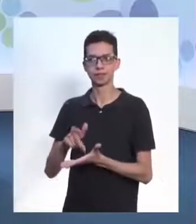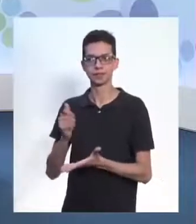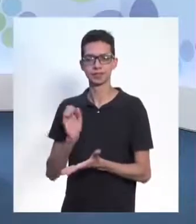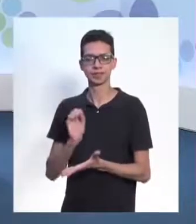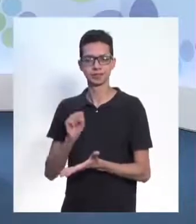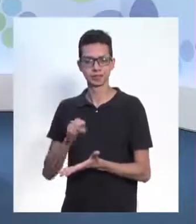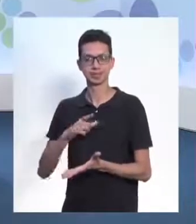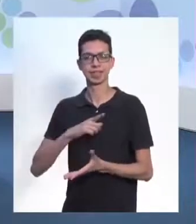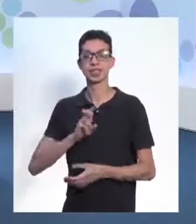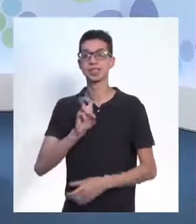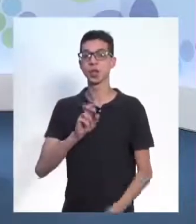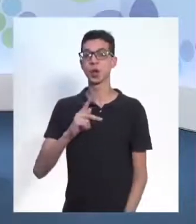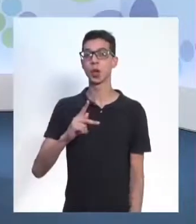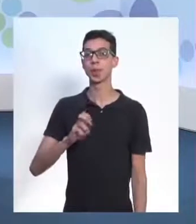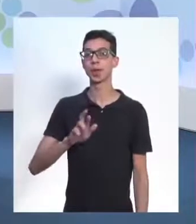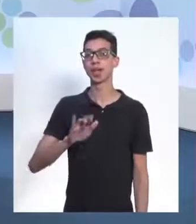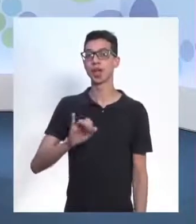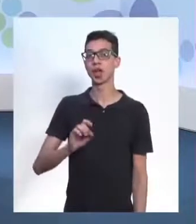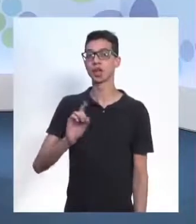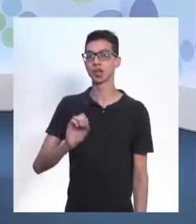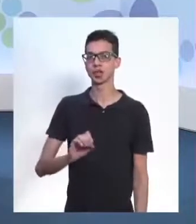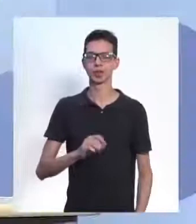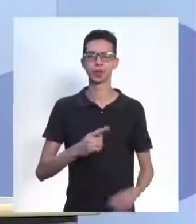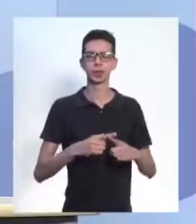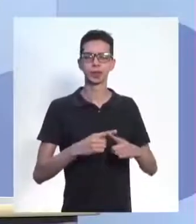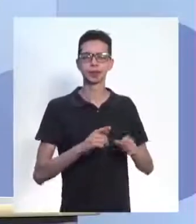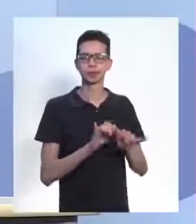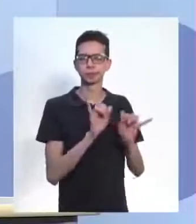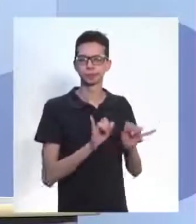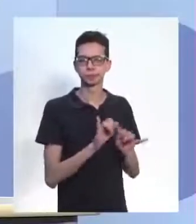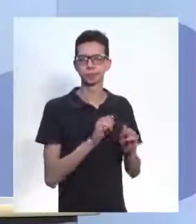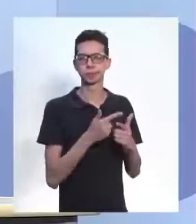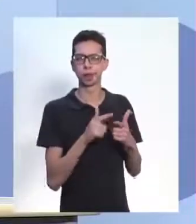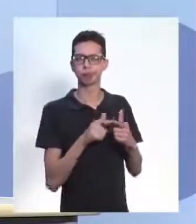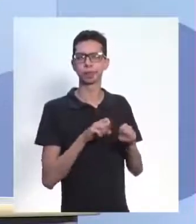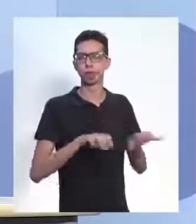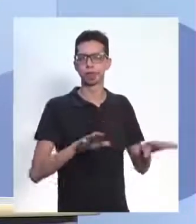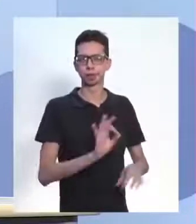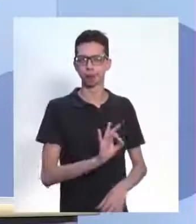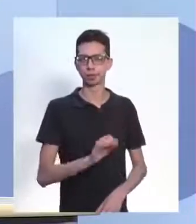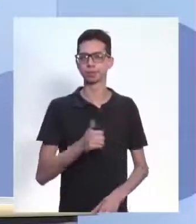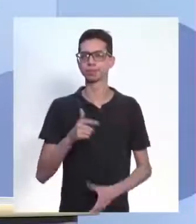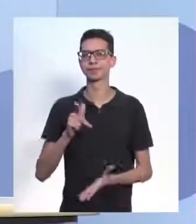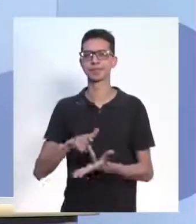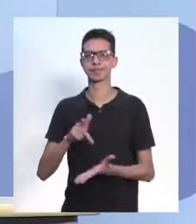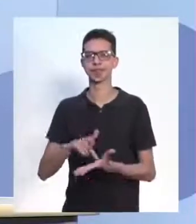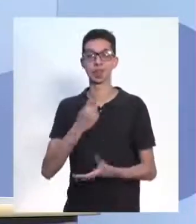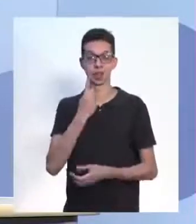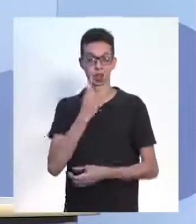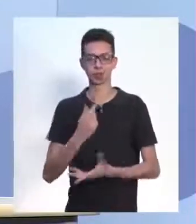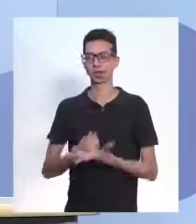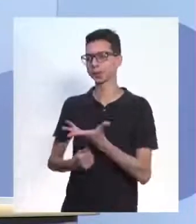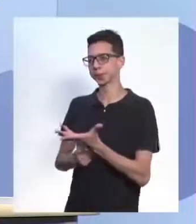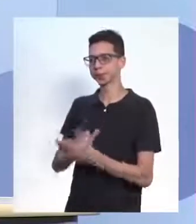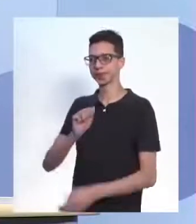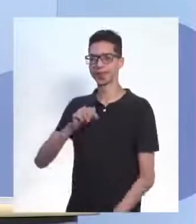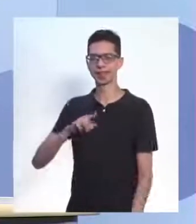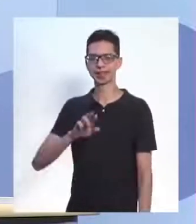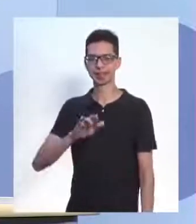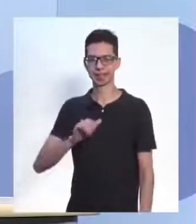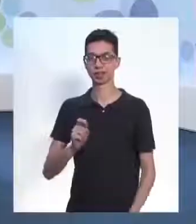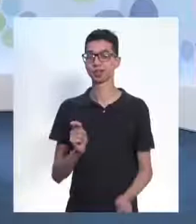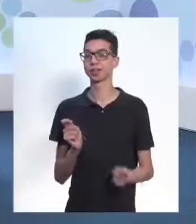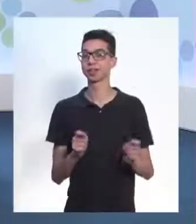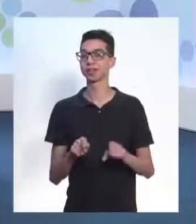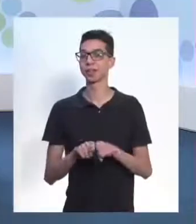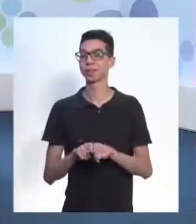5 períodos dentro de um parágrafo. Só para corrigir, para não dar polêmica, entendeu? Só para não dar polêmica. Verdade. Olha só, a Andréia, ela vem aqui também como moderadora